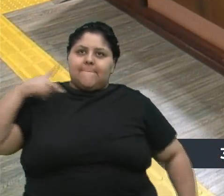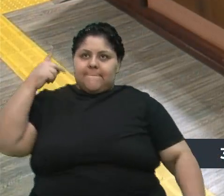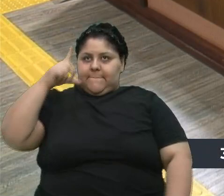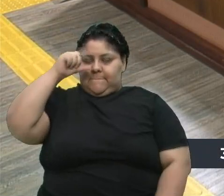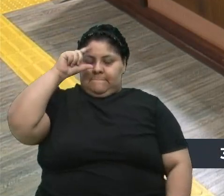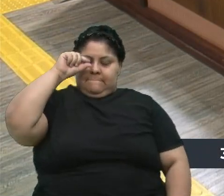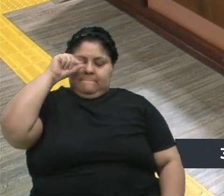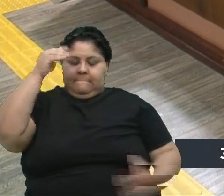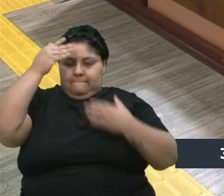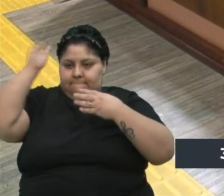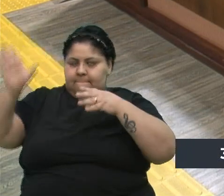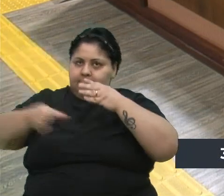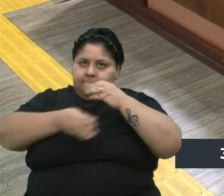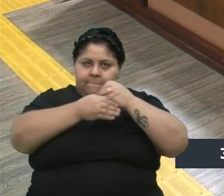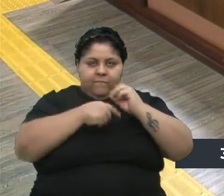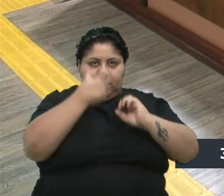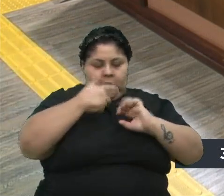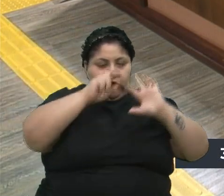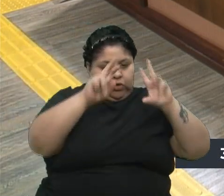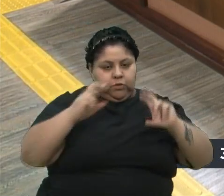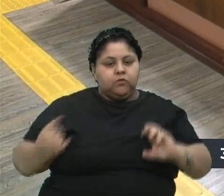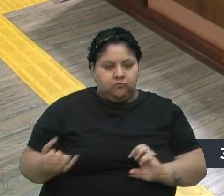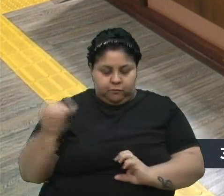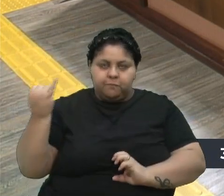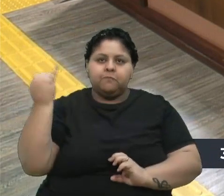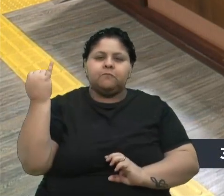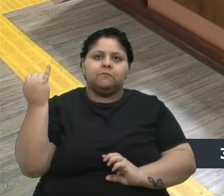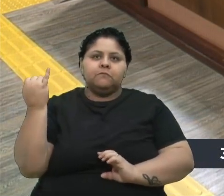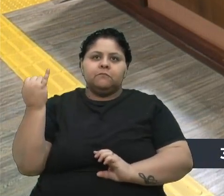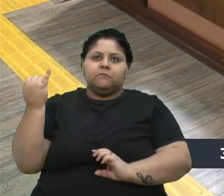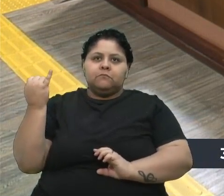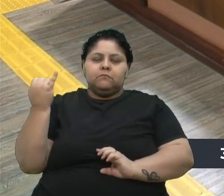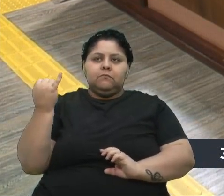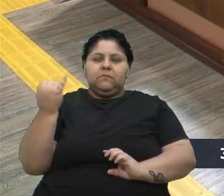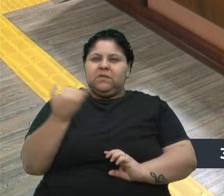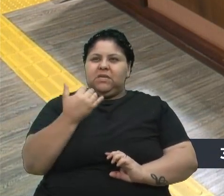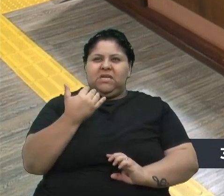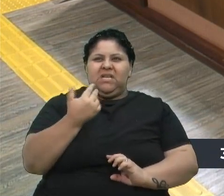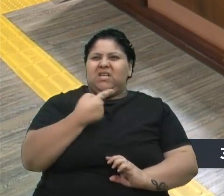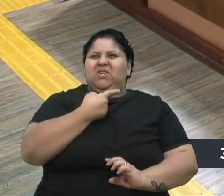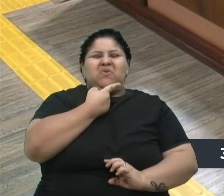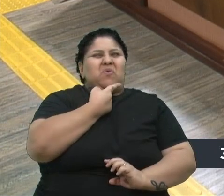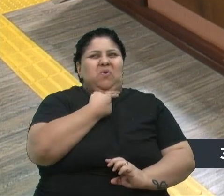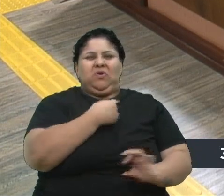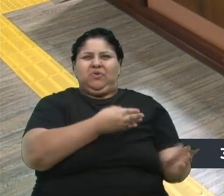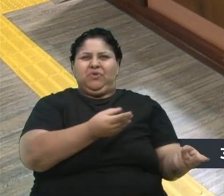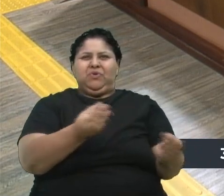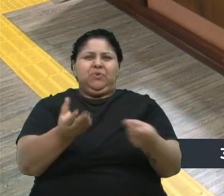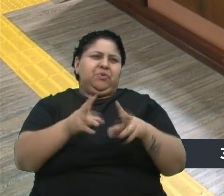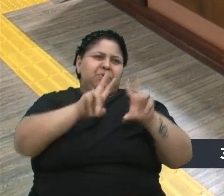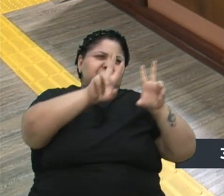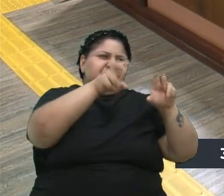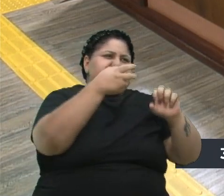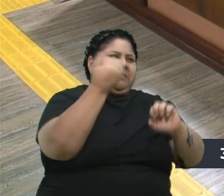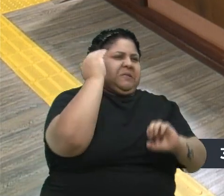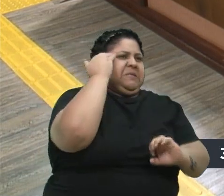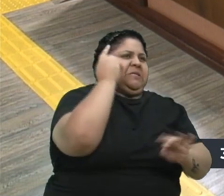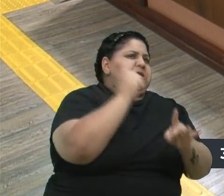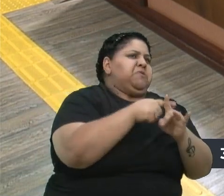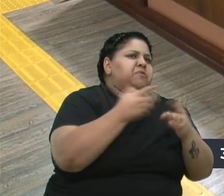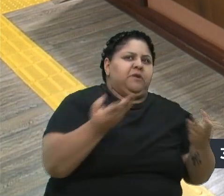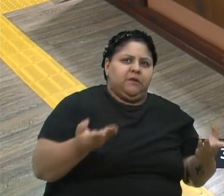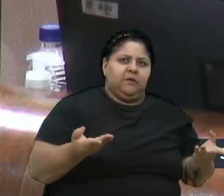parte. Acho que é um assunto importantíssimo. Eu não gosto muito do eu não sei o porquê. Se a gente não sabe o porquê, a gente